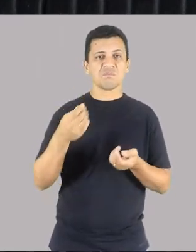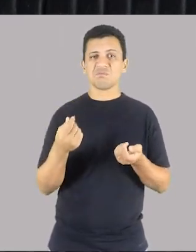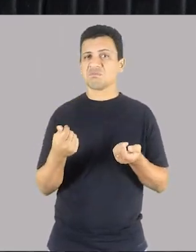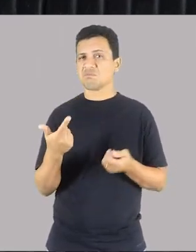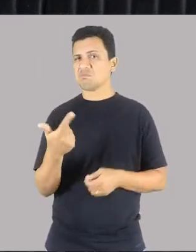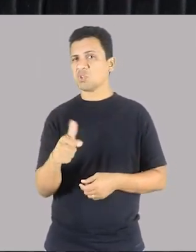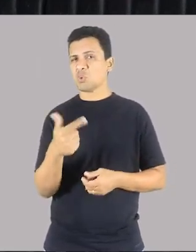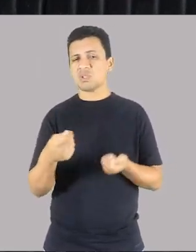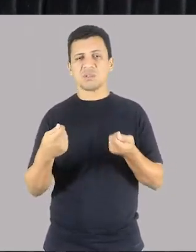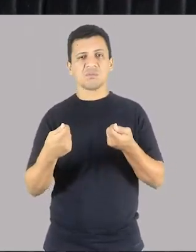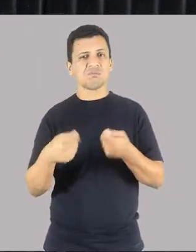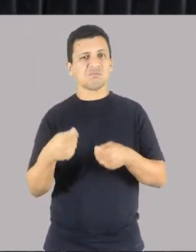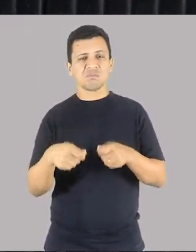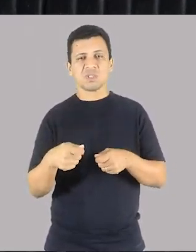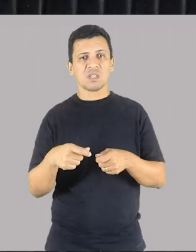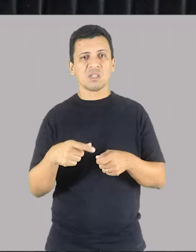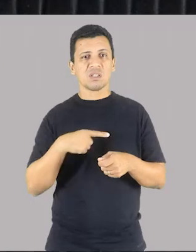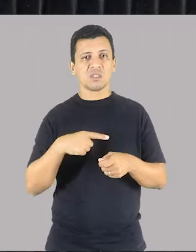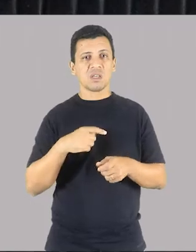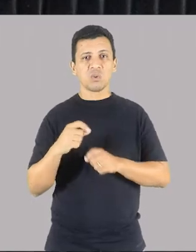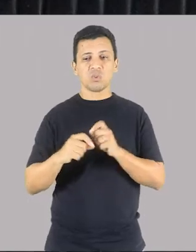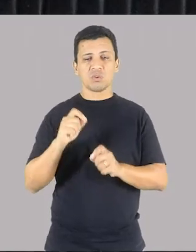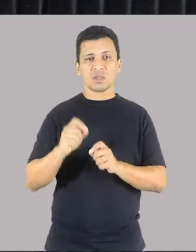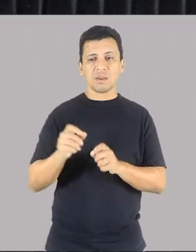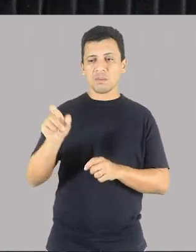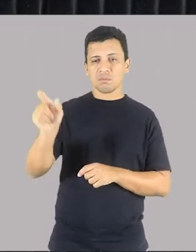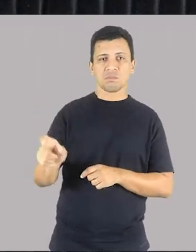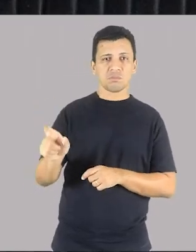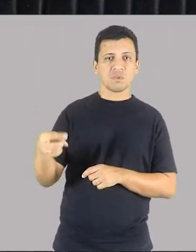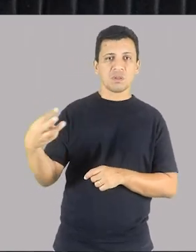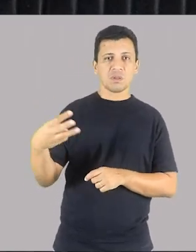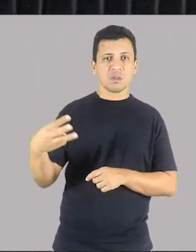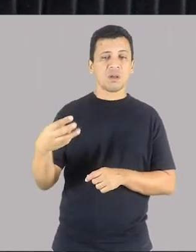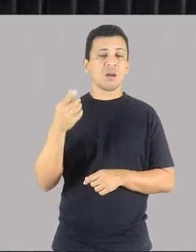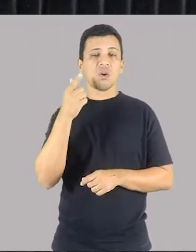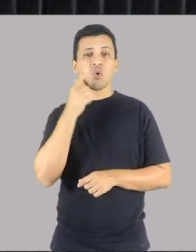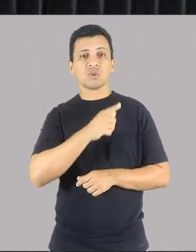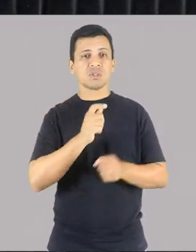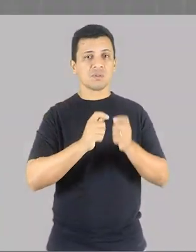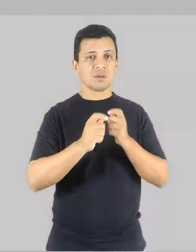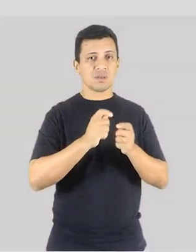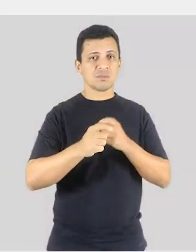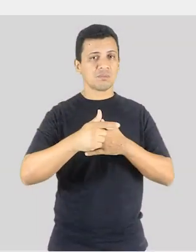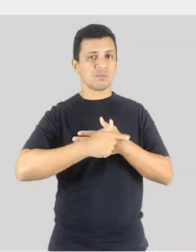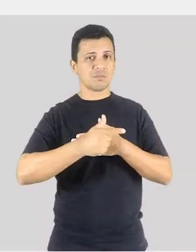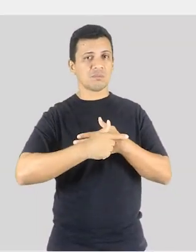pode ser o princípio descrito na letra D, que é o princípio da autoexecutoriedade,